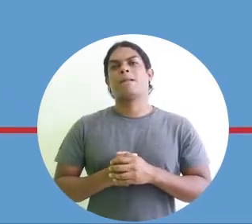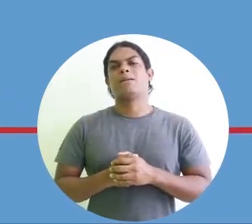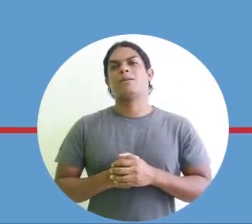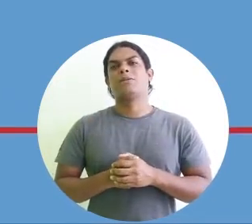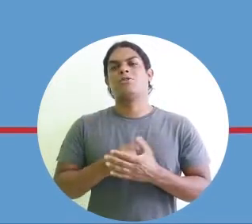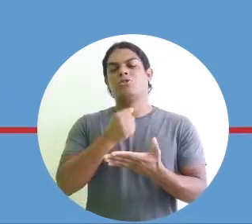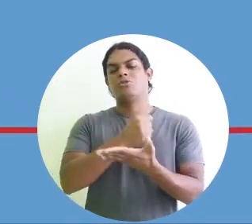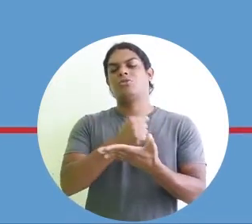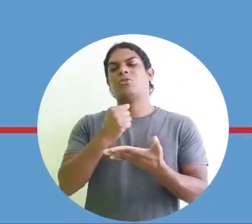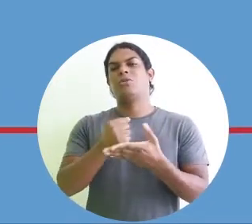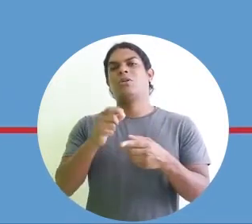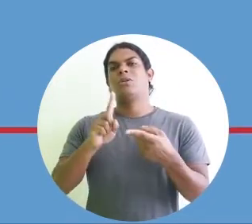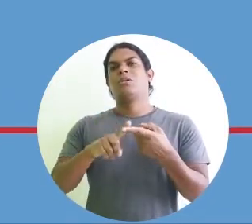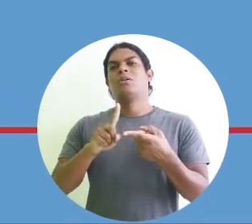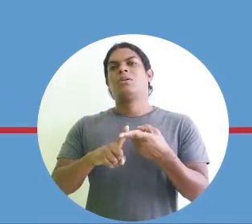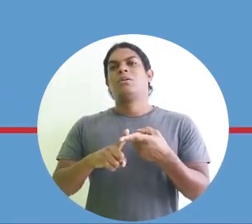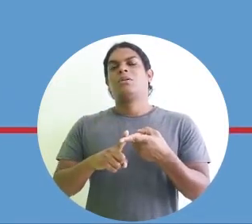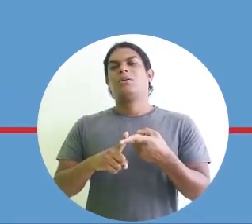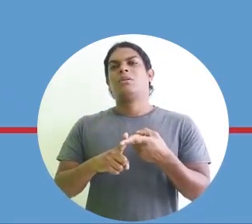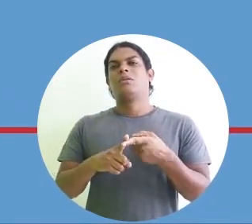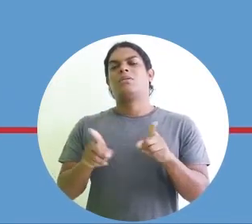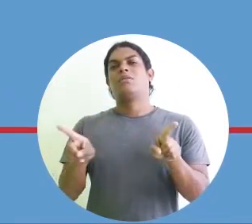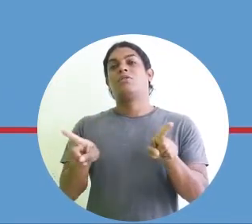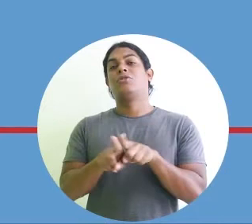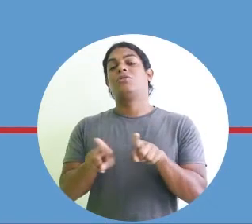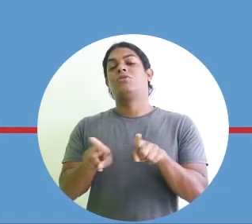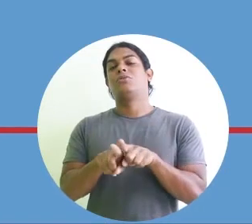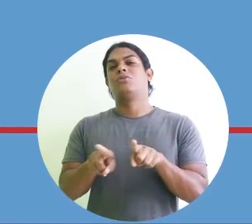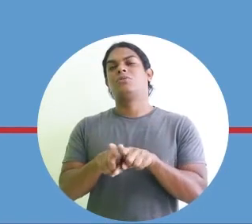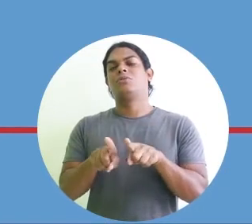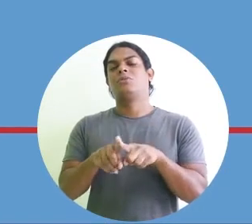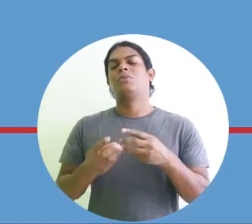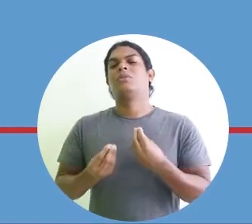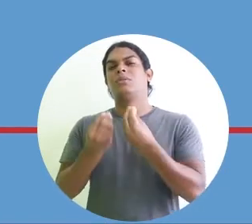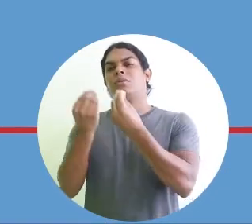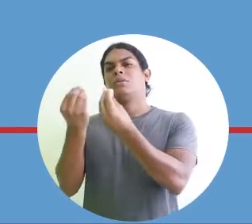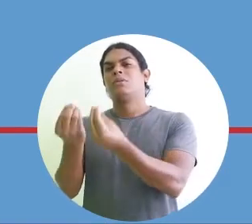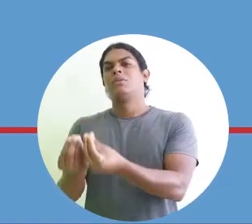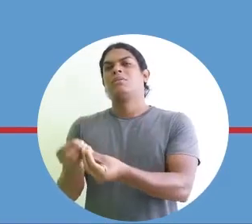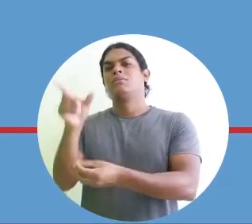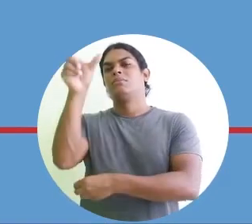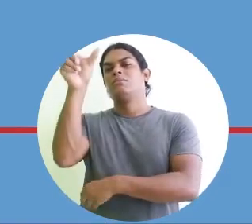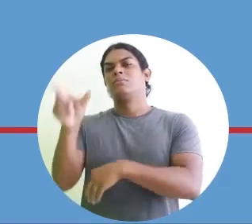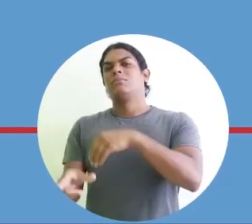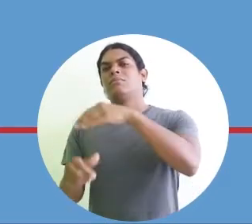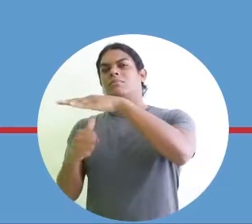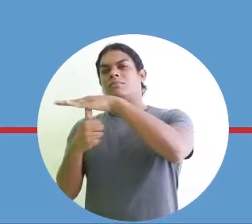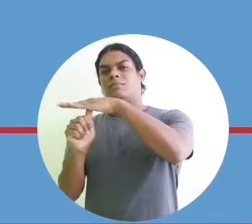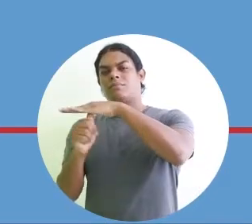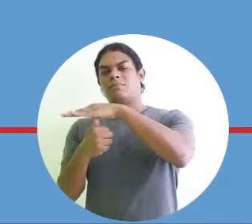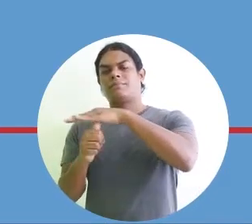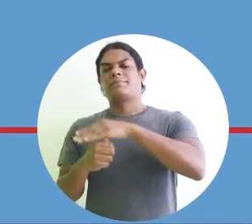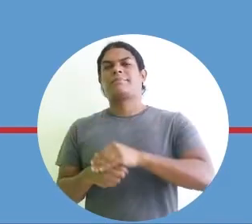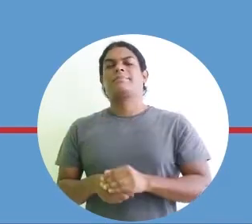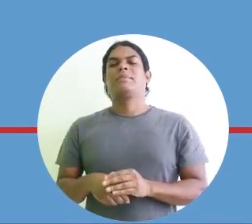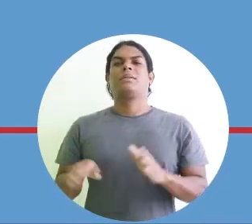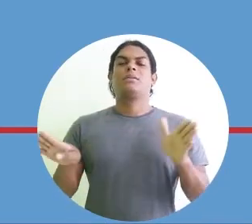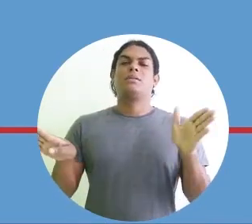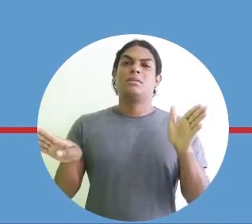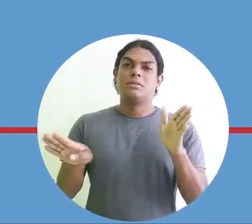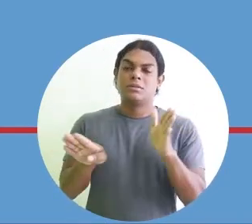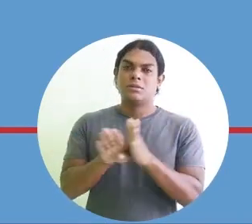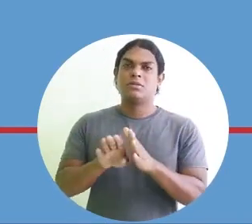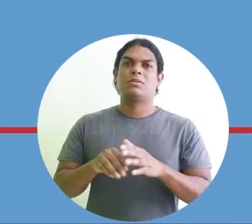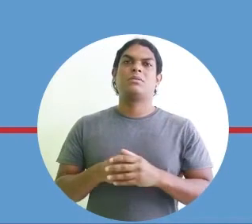documento também deve ser providenciado, toda a documentação para ser entregue ao importador na chegada